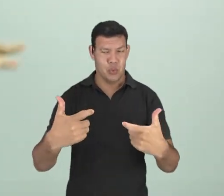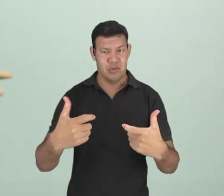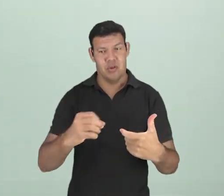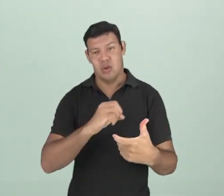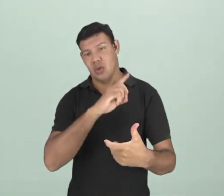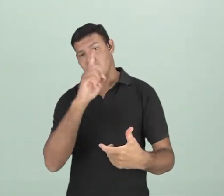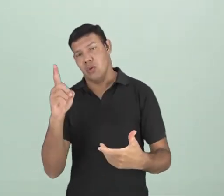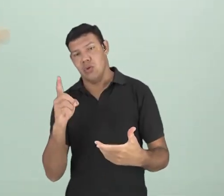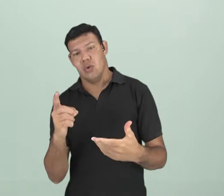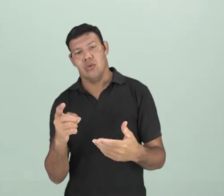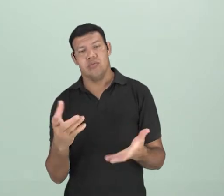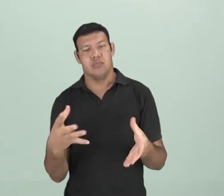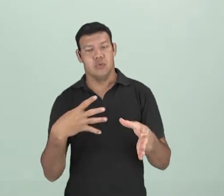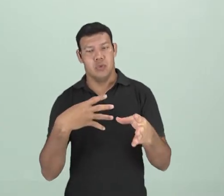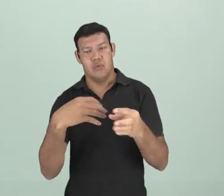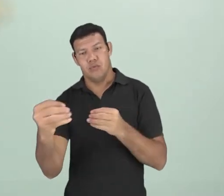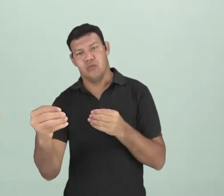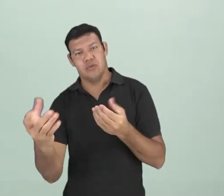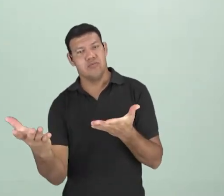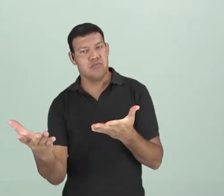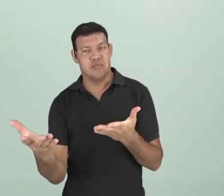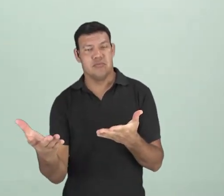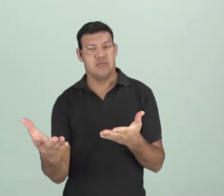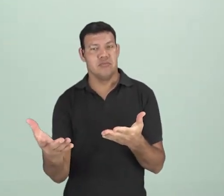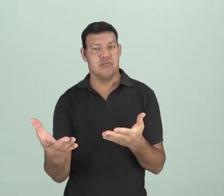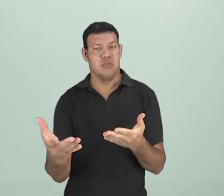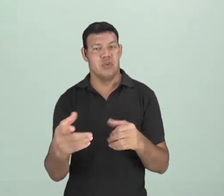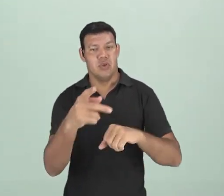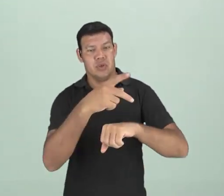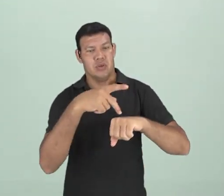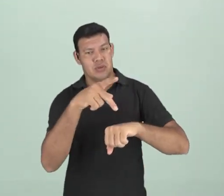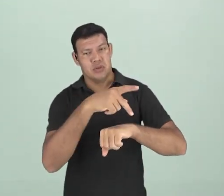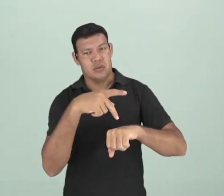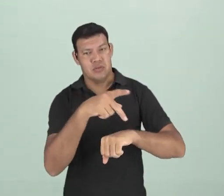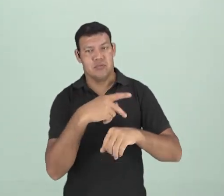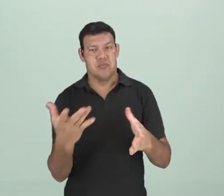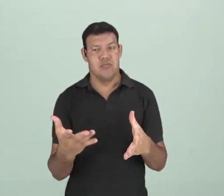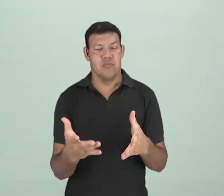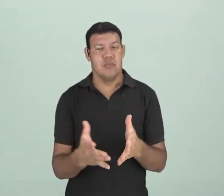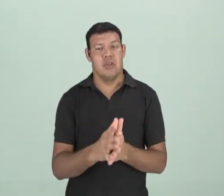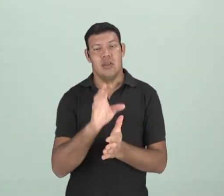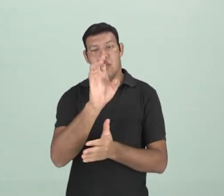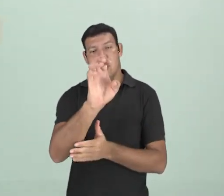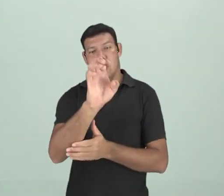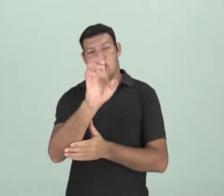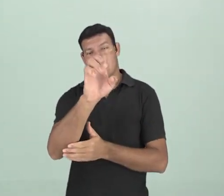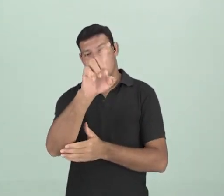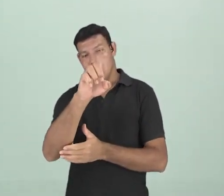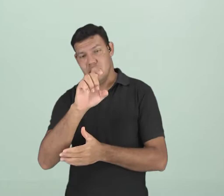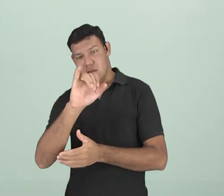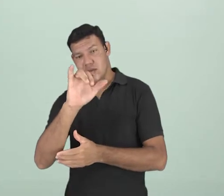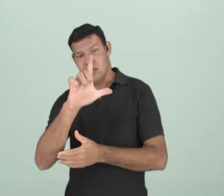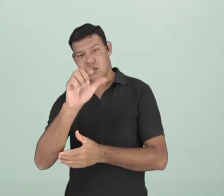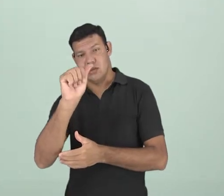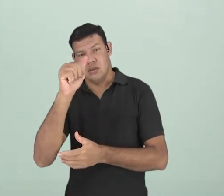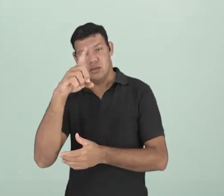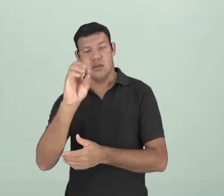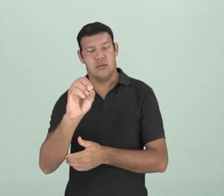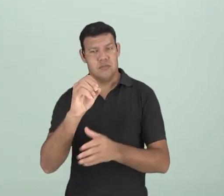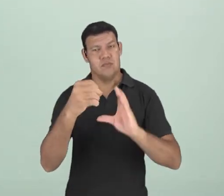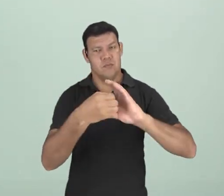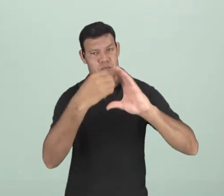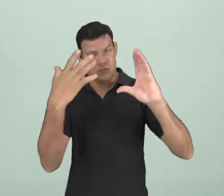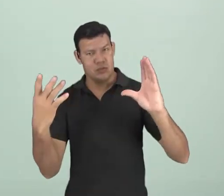ou um refugiado que está fugindo da situação do seu país, ou um exilado. Então, todas essas características, elas